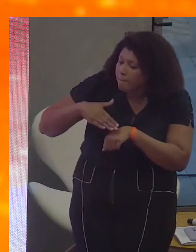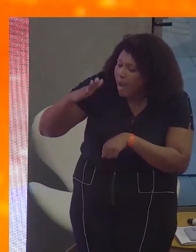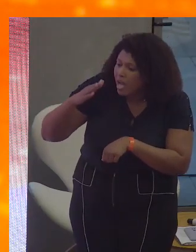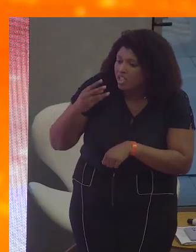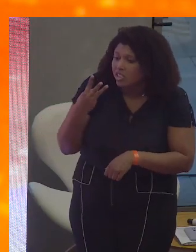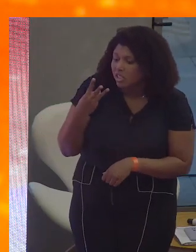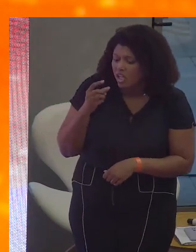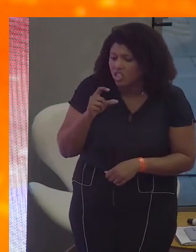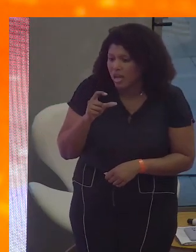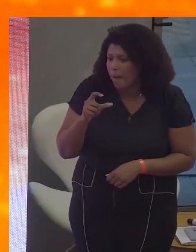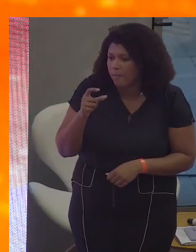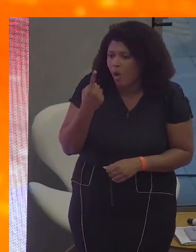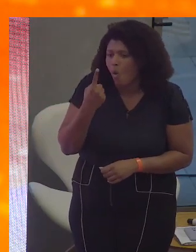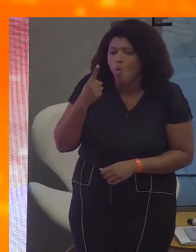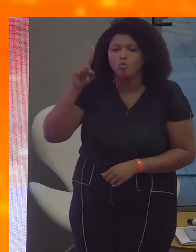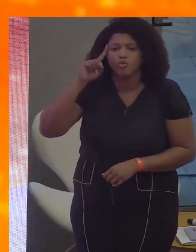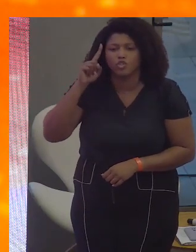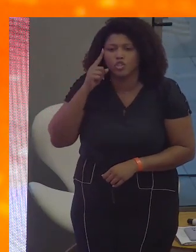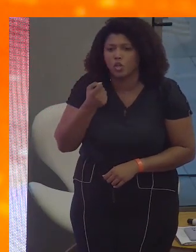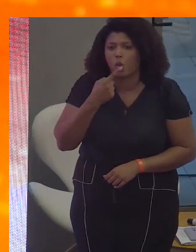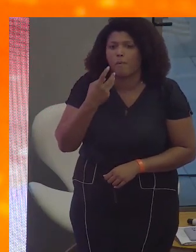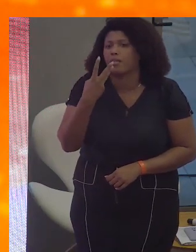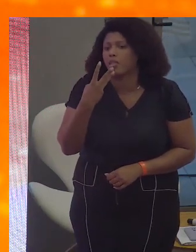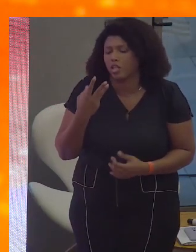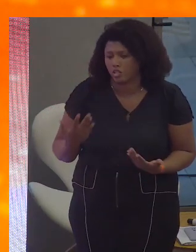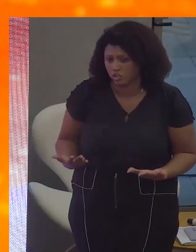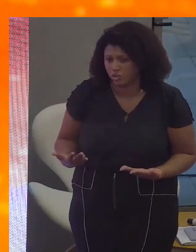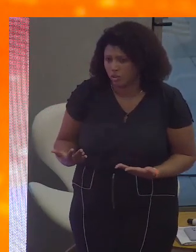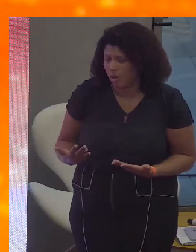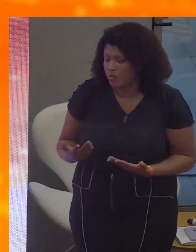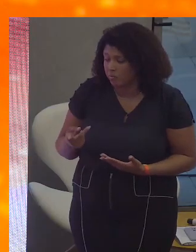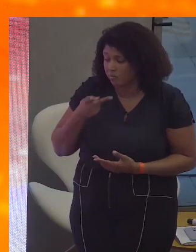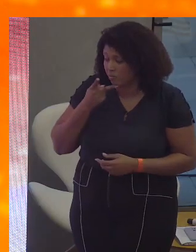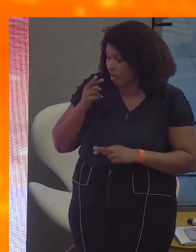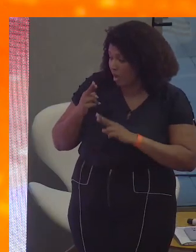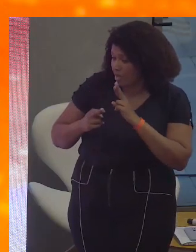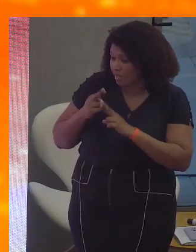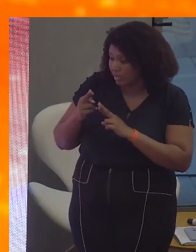3 cápsulas ao dia, 2, 3 comprimidos. Com relação à